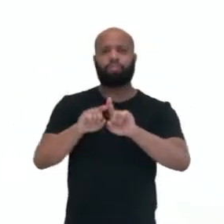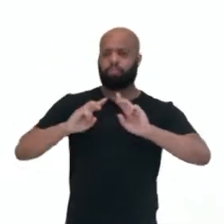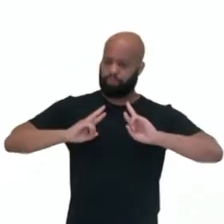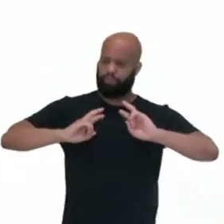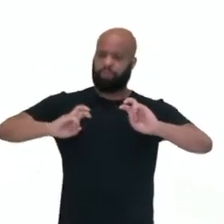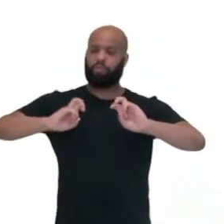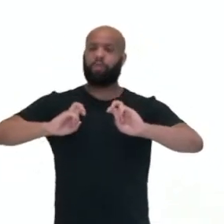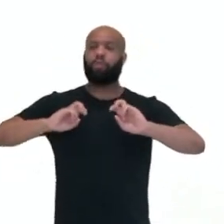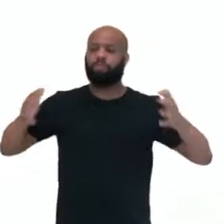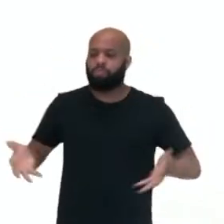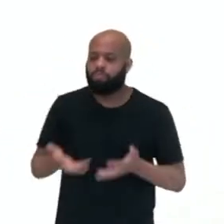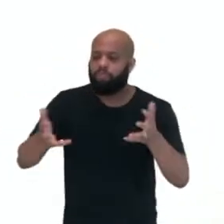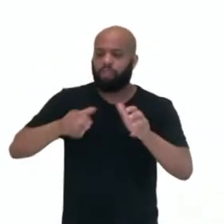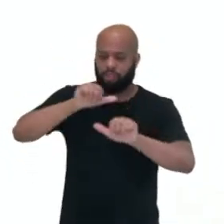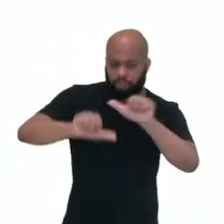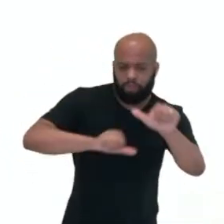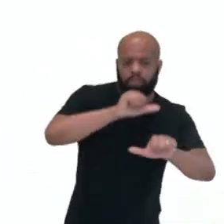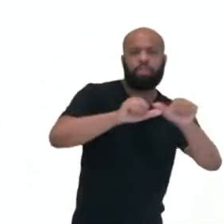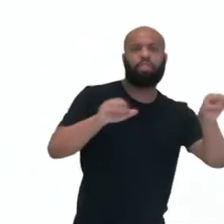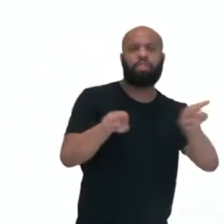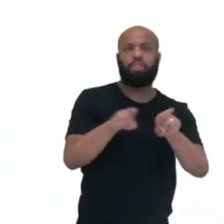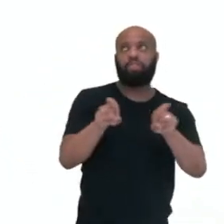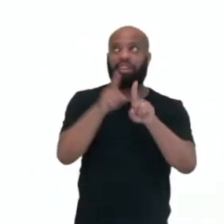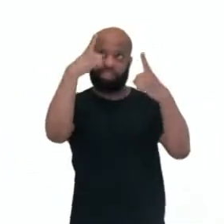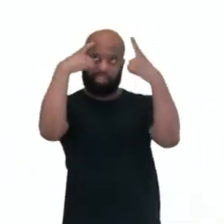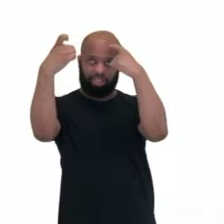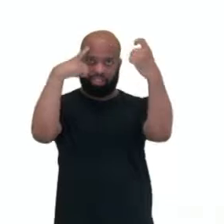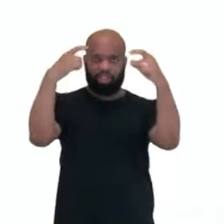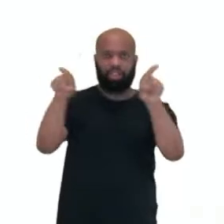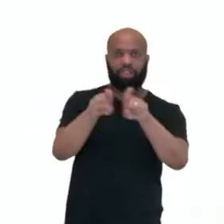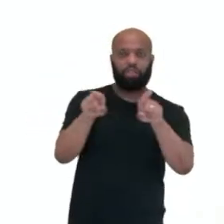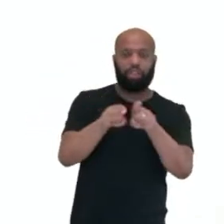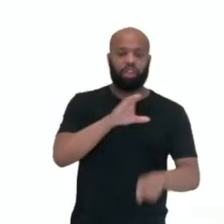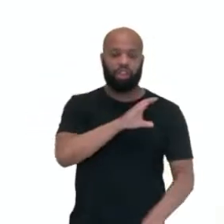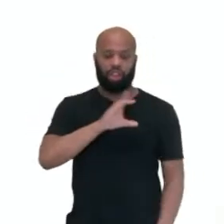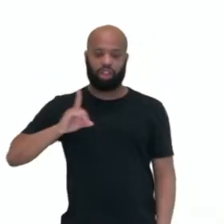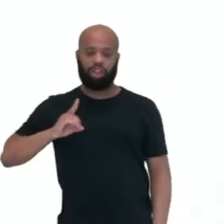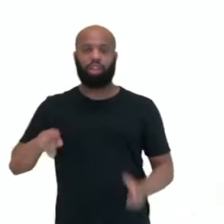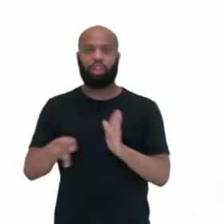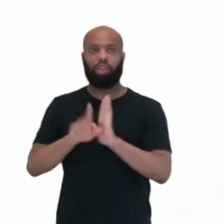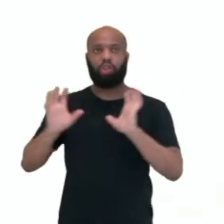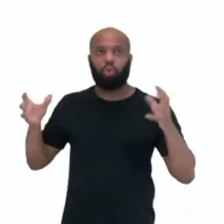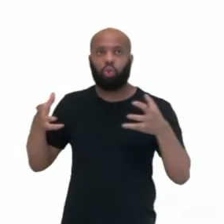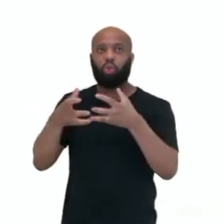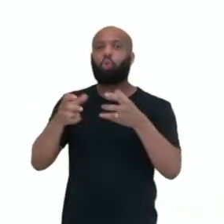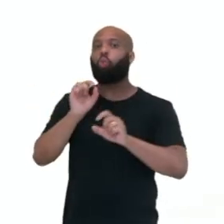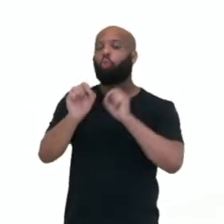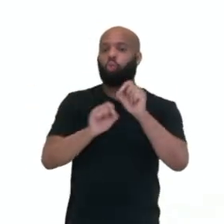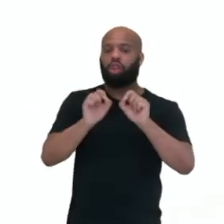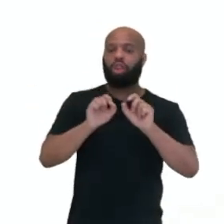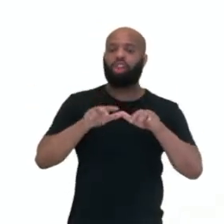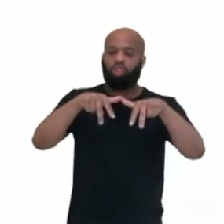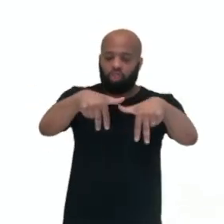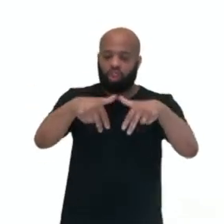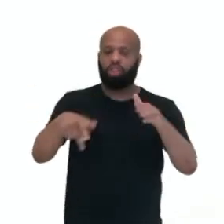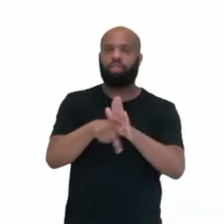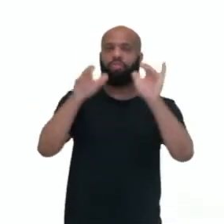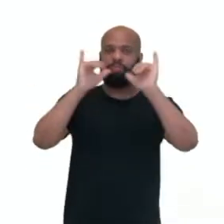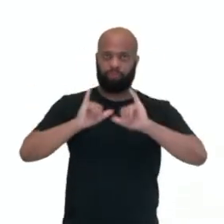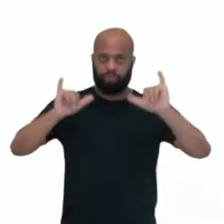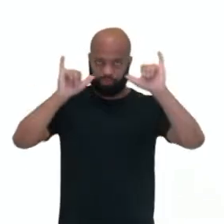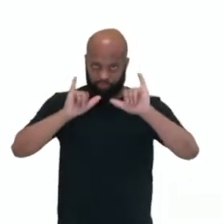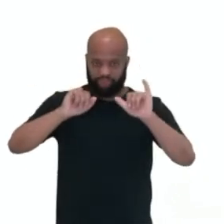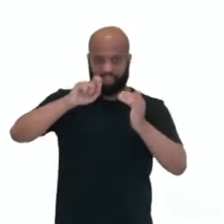de mudança. É também criadora e coordenadora do grupo Gênero na Publicidade. Escreve para um